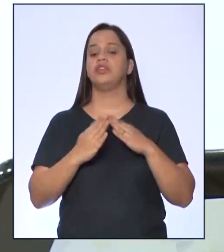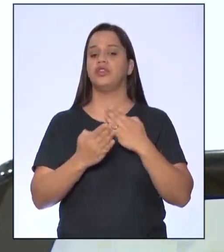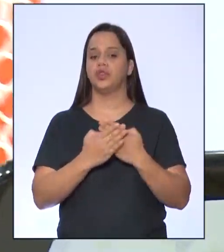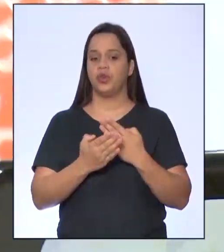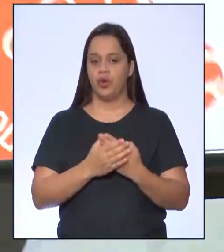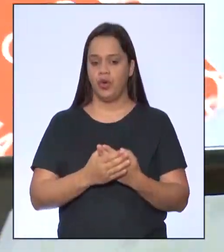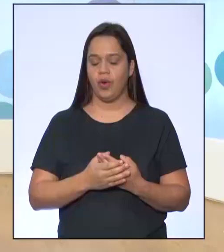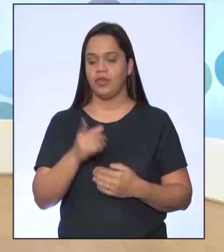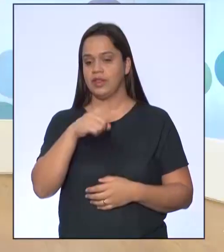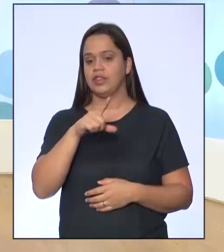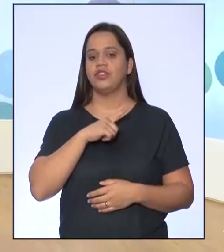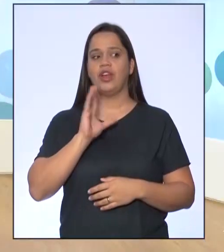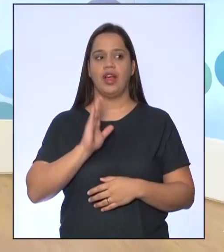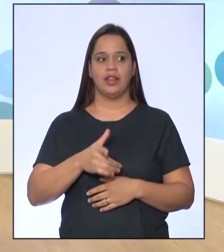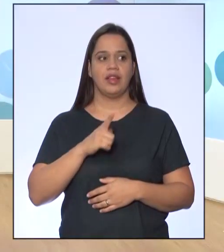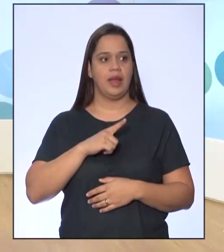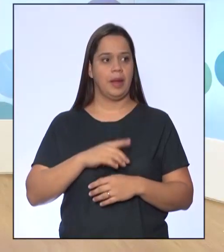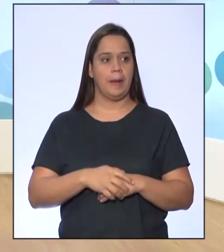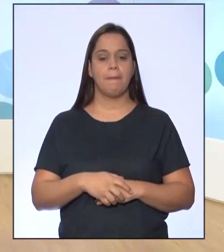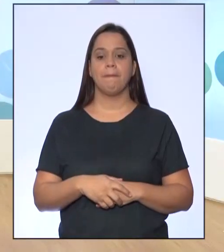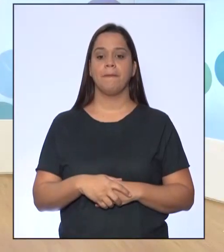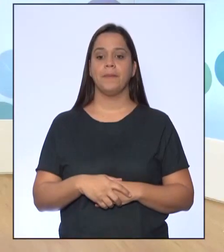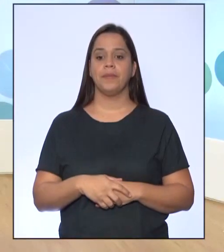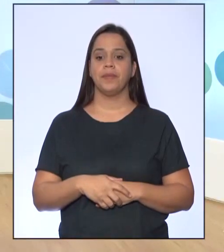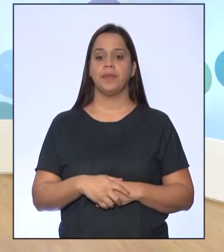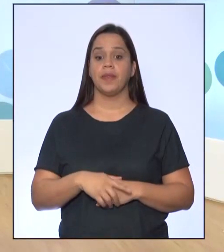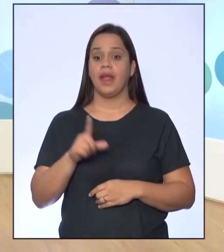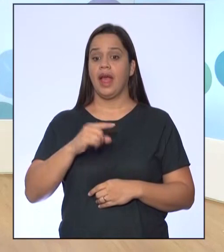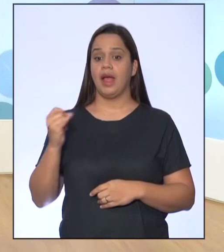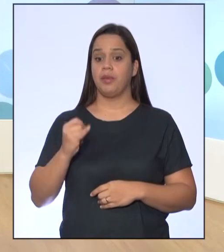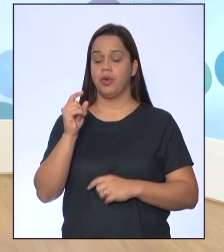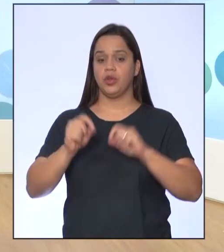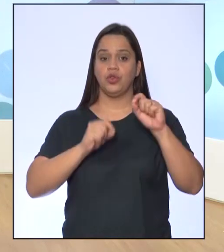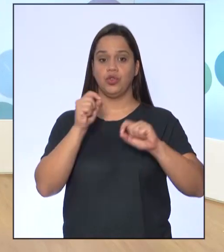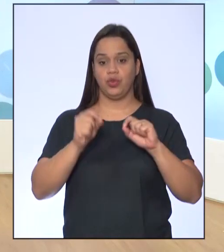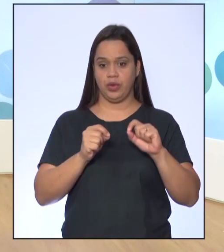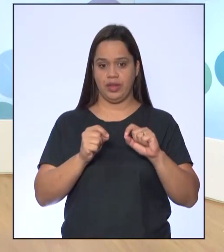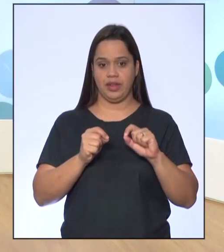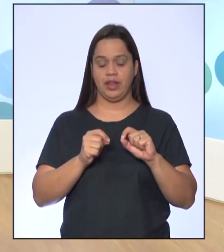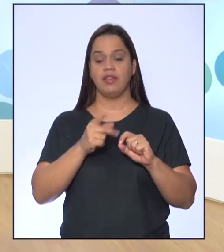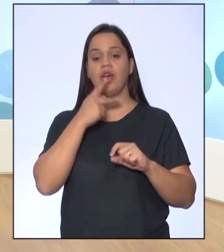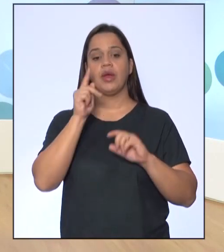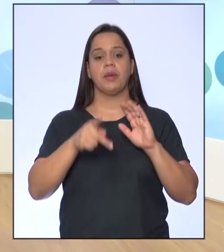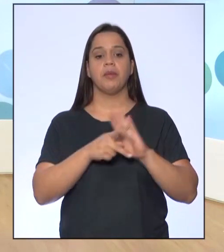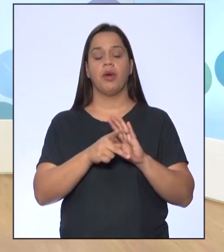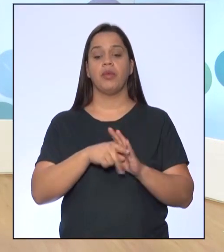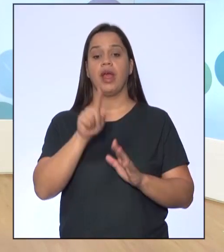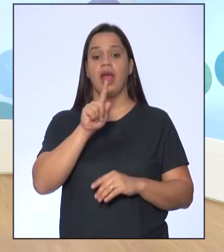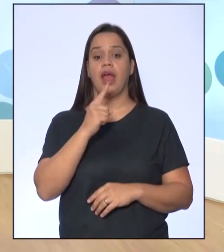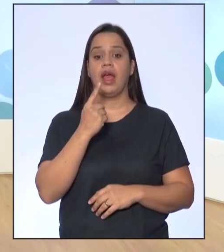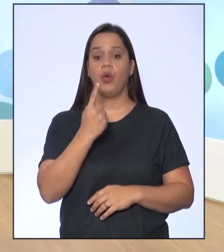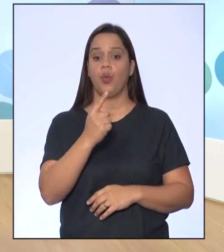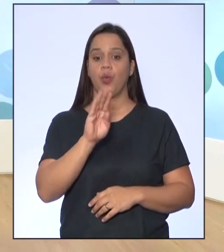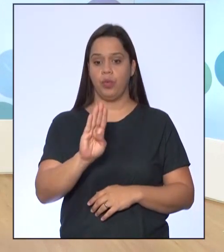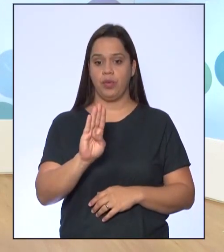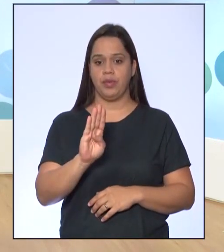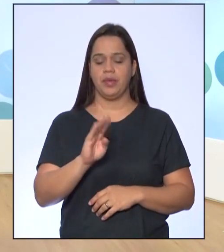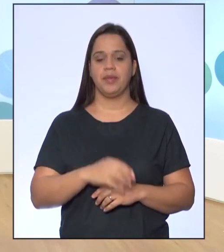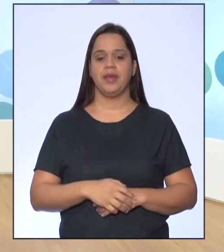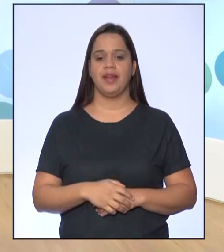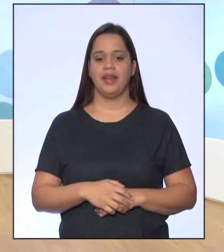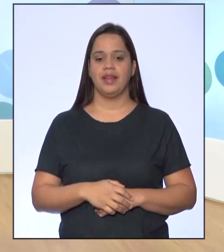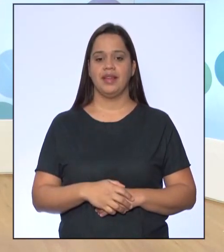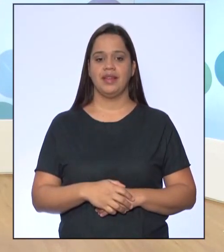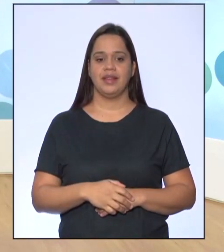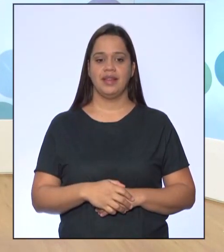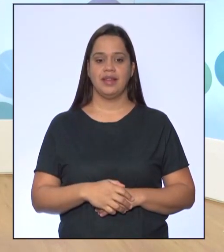caderno, ok? É importante então, falar que é o volume 1, né? Exatamente, porque alguns pais 1. ficaram com dúvidas em relação ao volume, Sim, ao bimestre.